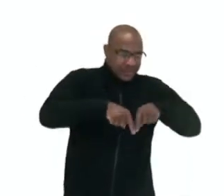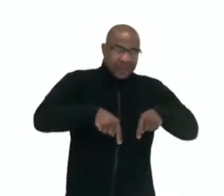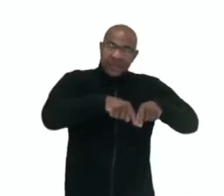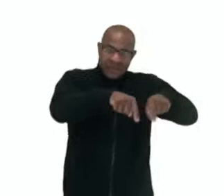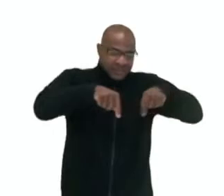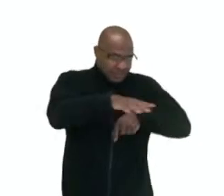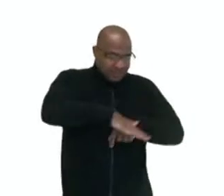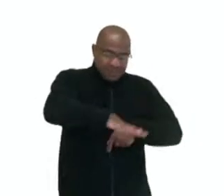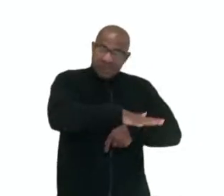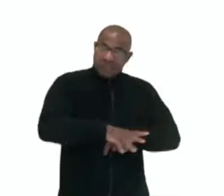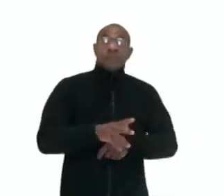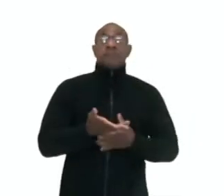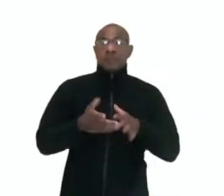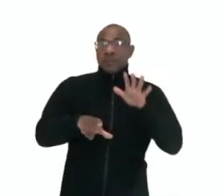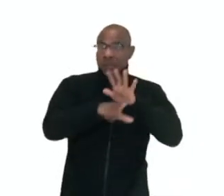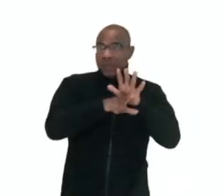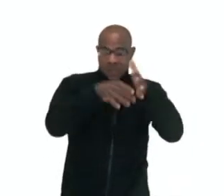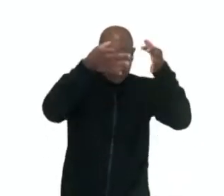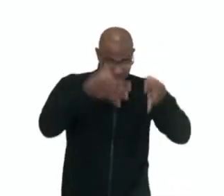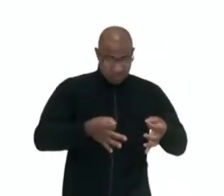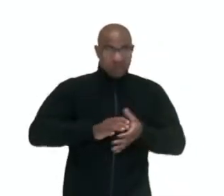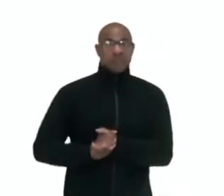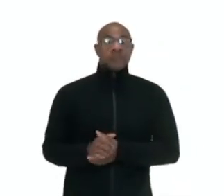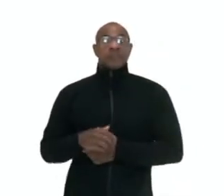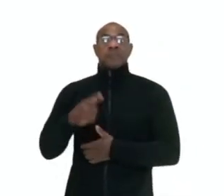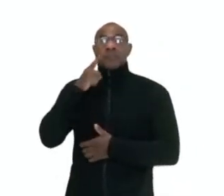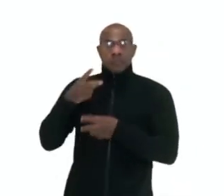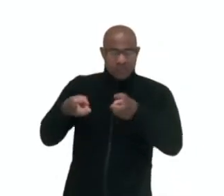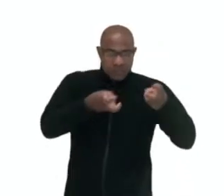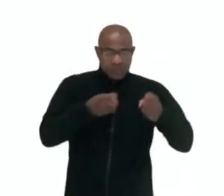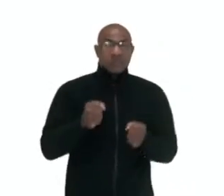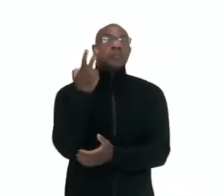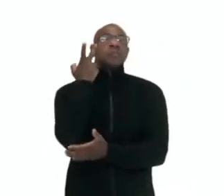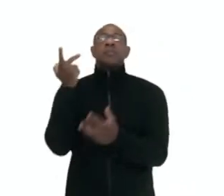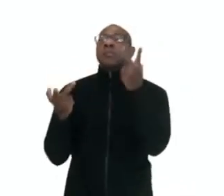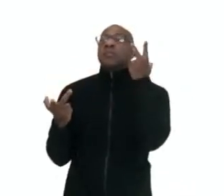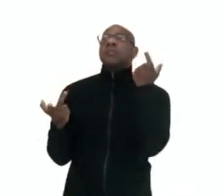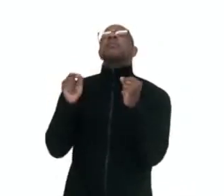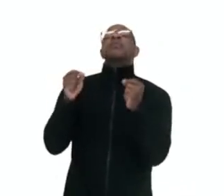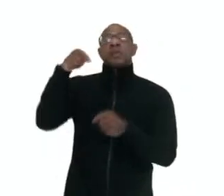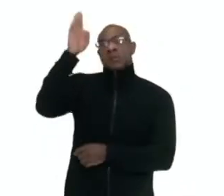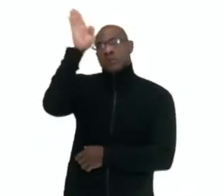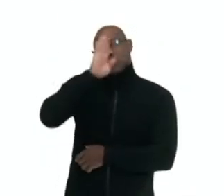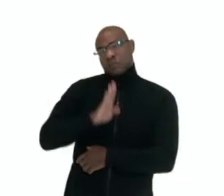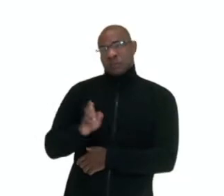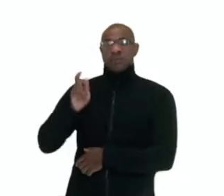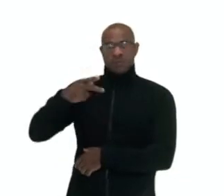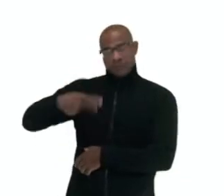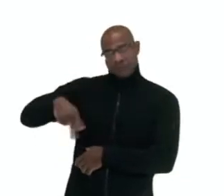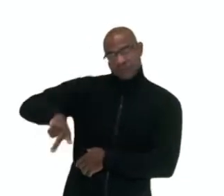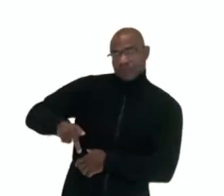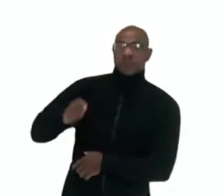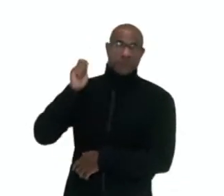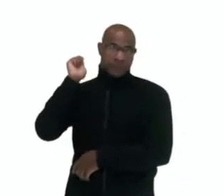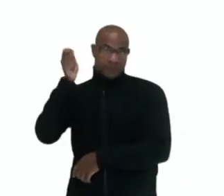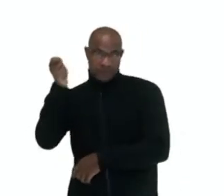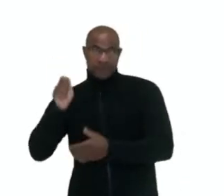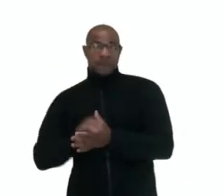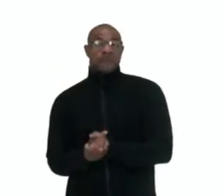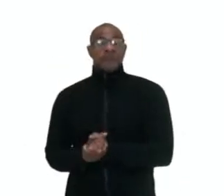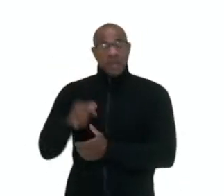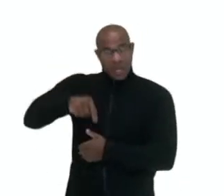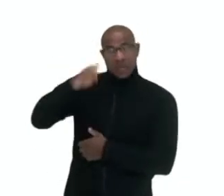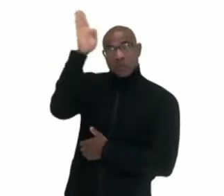espécie nativa da América do Sul, sendo observada naturalmente no Brasil, Argentina e no Paraguai. No entanto, é